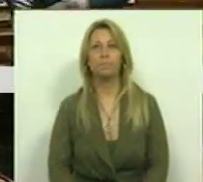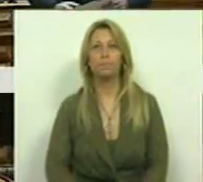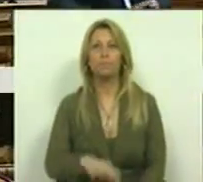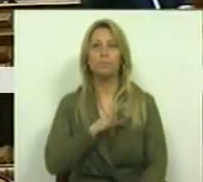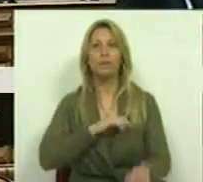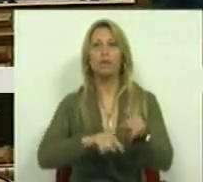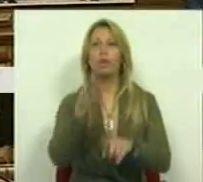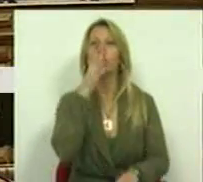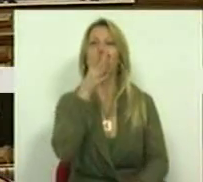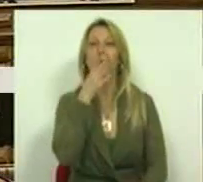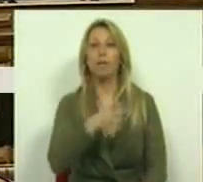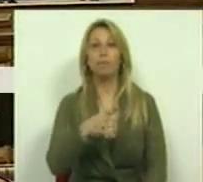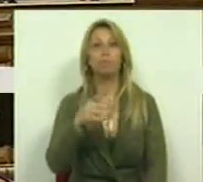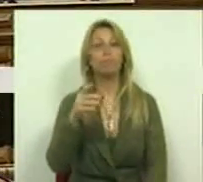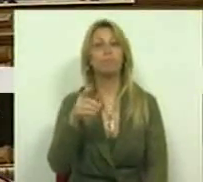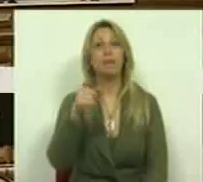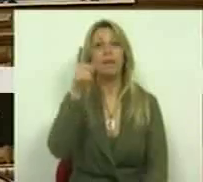Sr. Deputado Francisco Louçã,